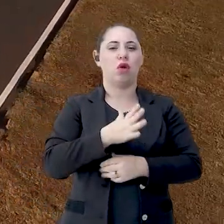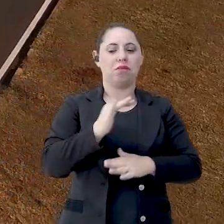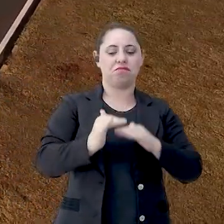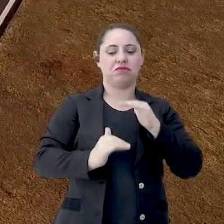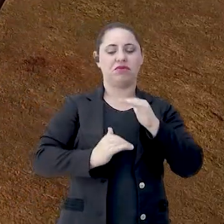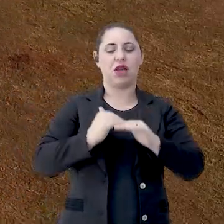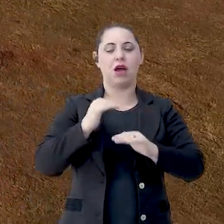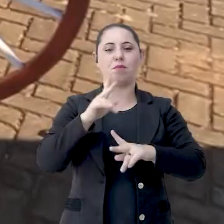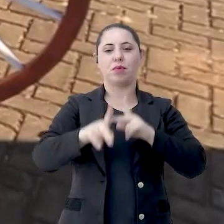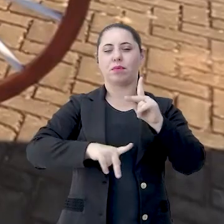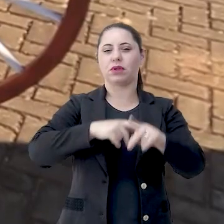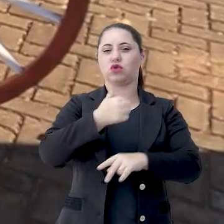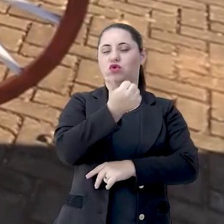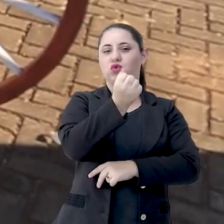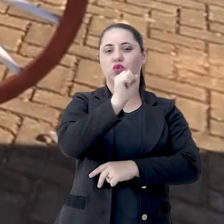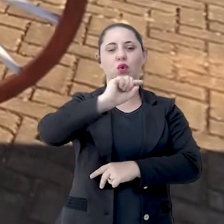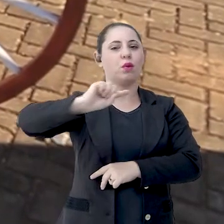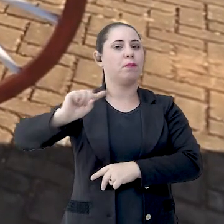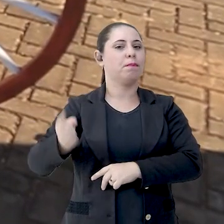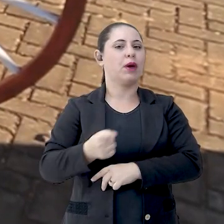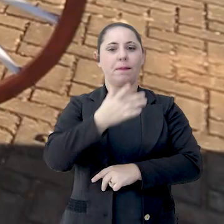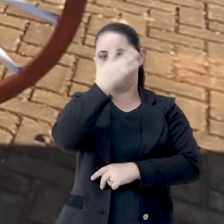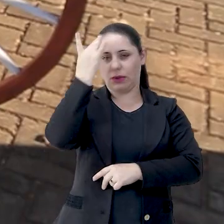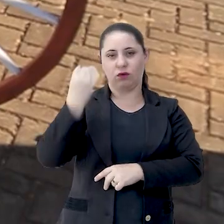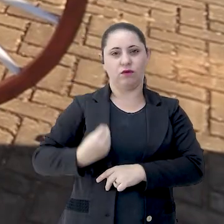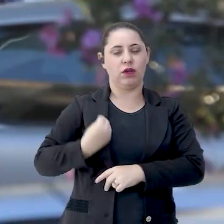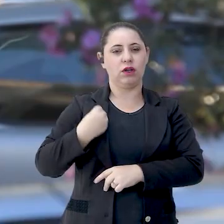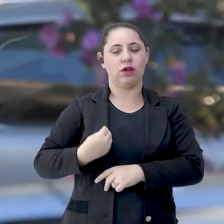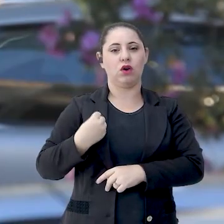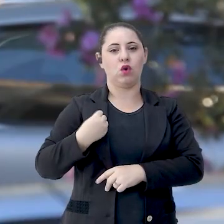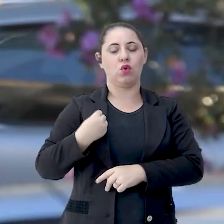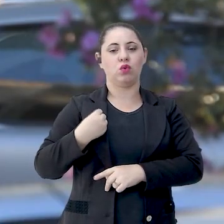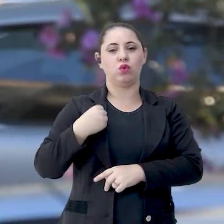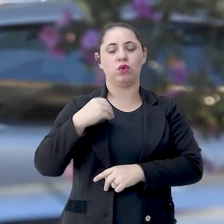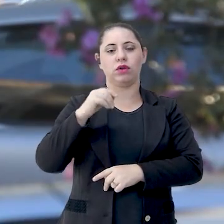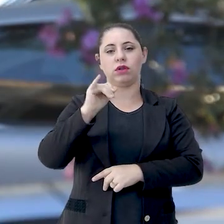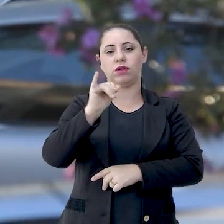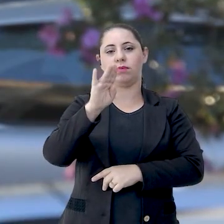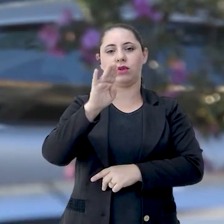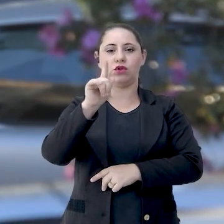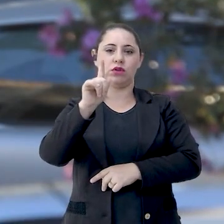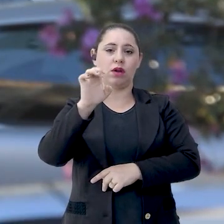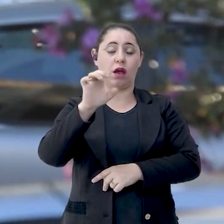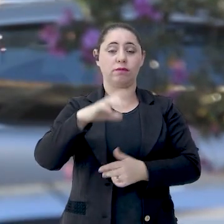Salto del Guairá. Atualmente, Mundo Novo apresenta uma arrecadação de